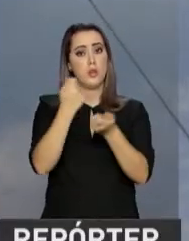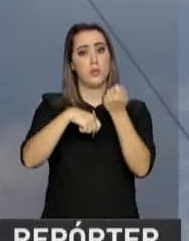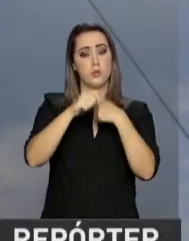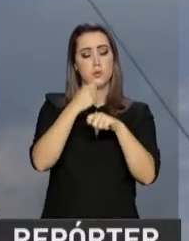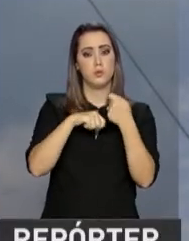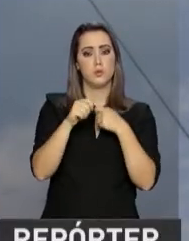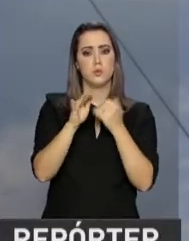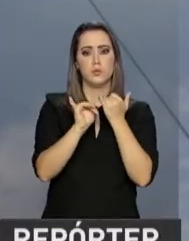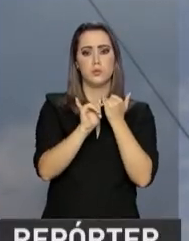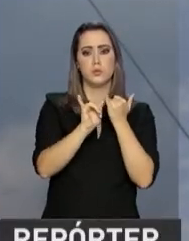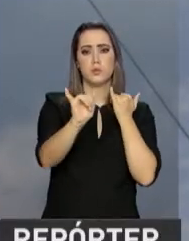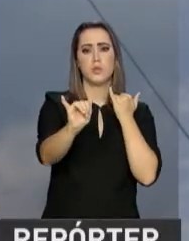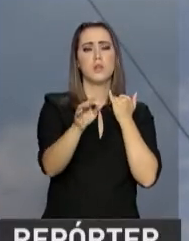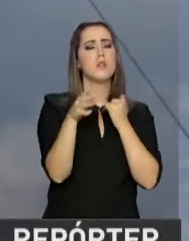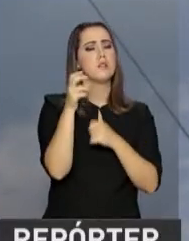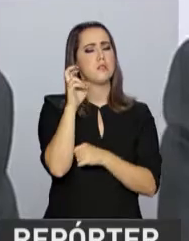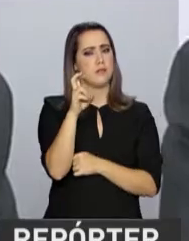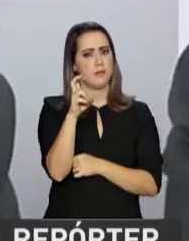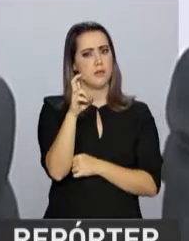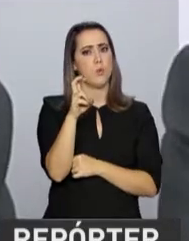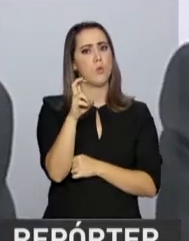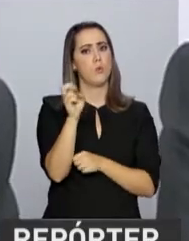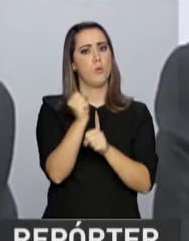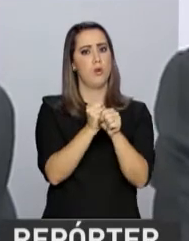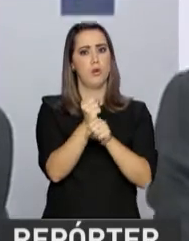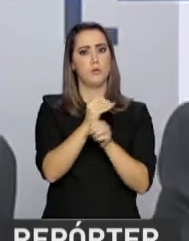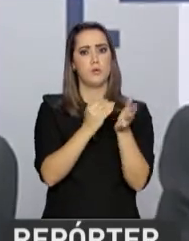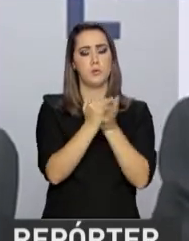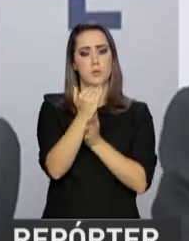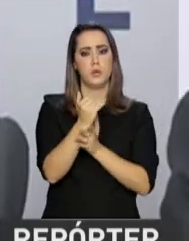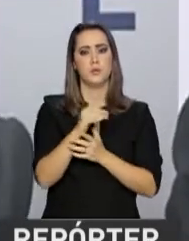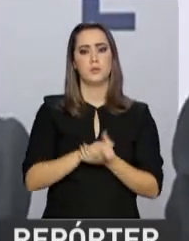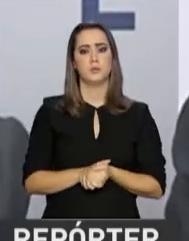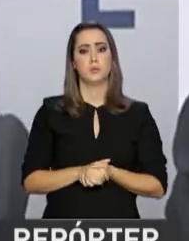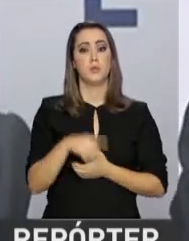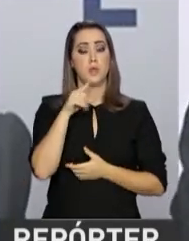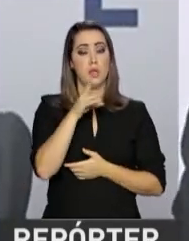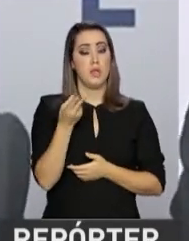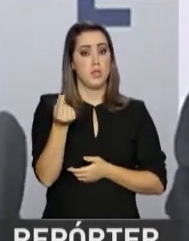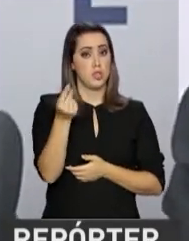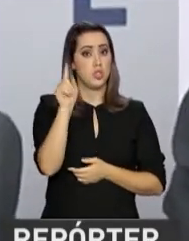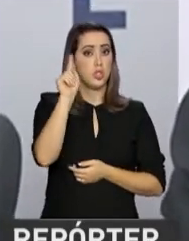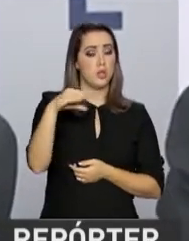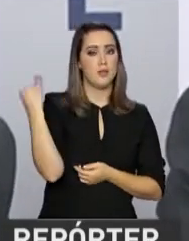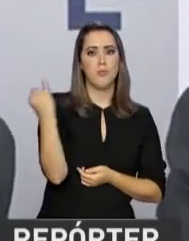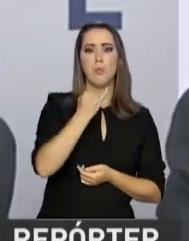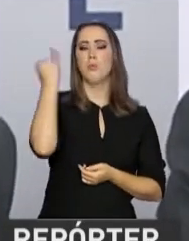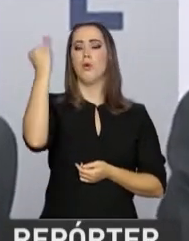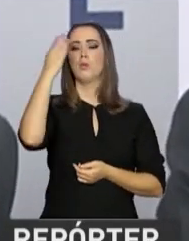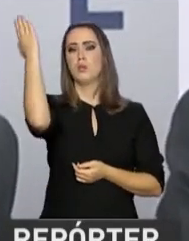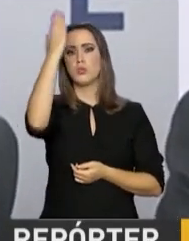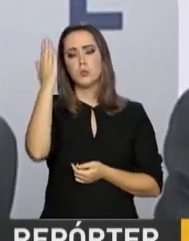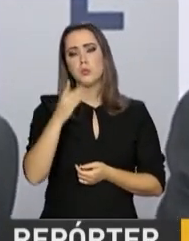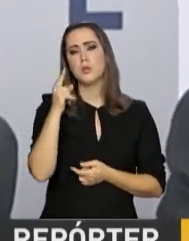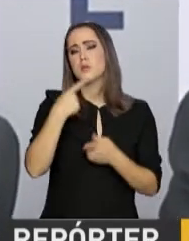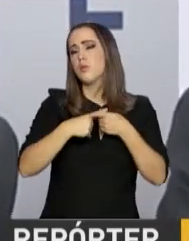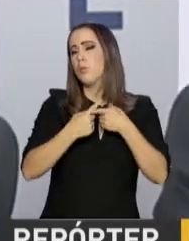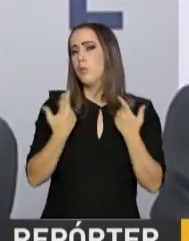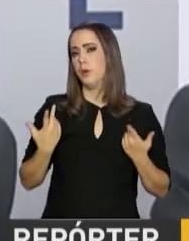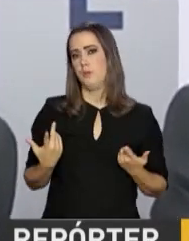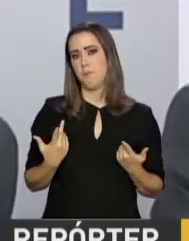a funcionar em até 5 anos. O investimento desses projetos são de extrema relevância para o país. Primeiro porque ele